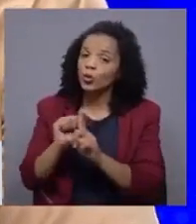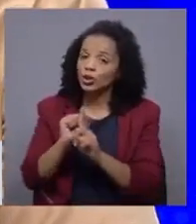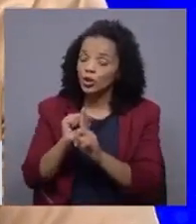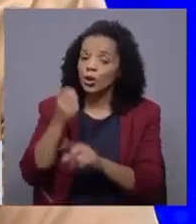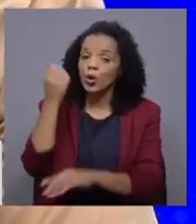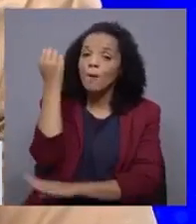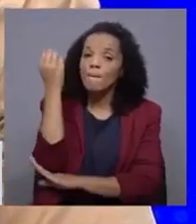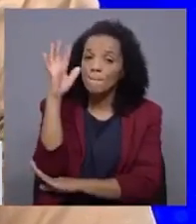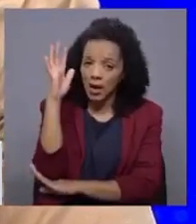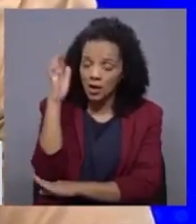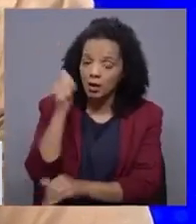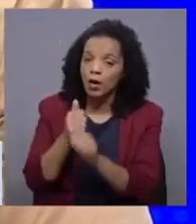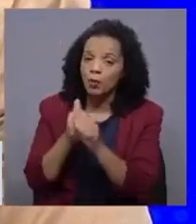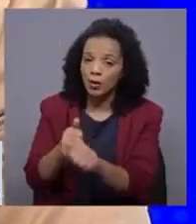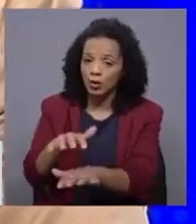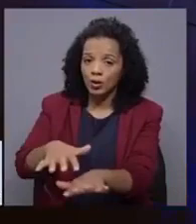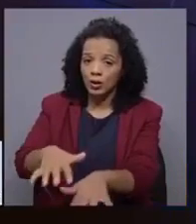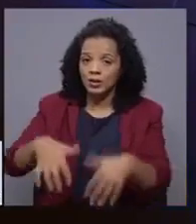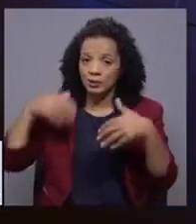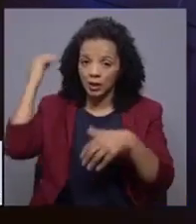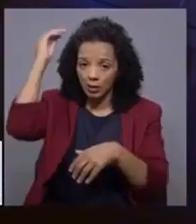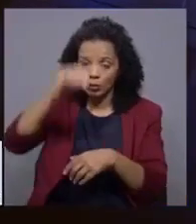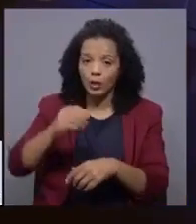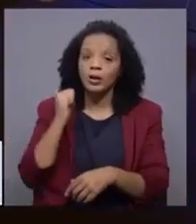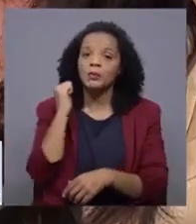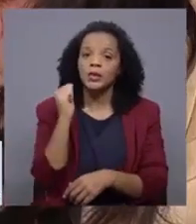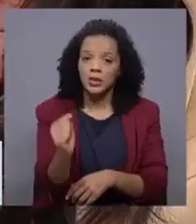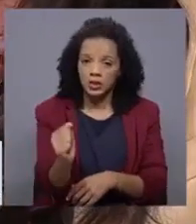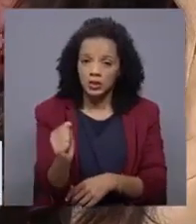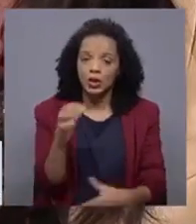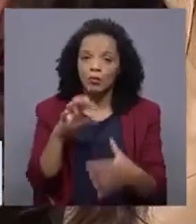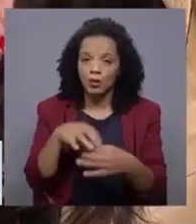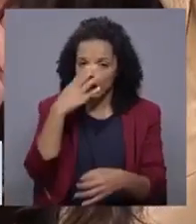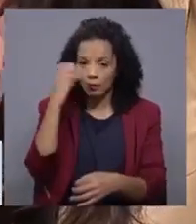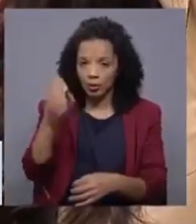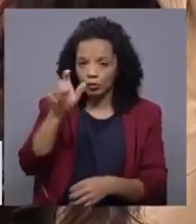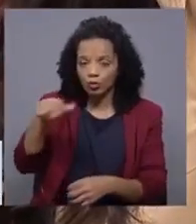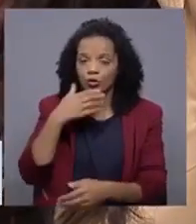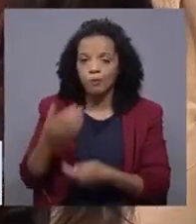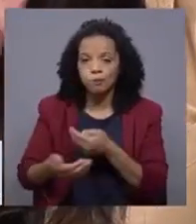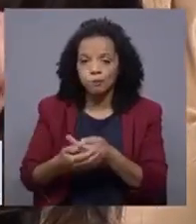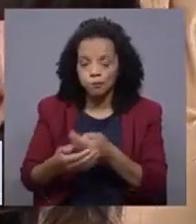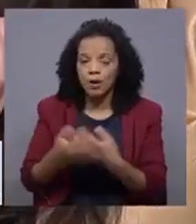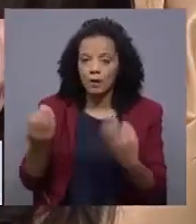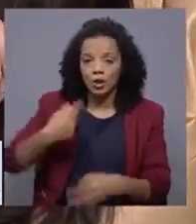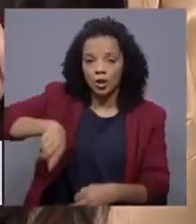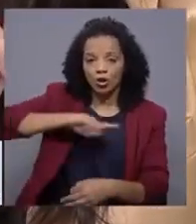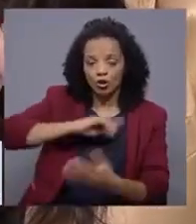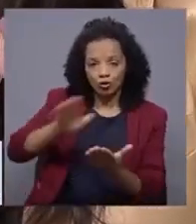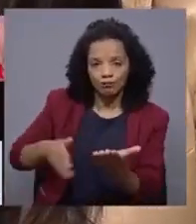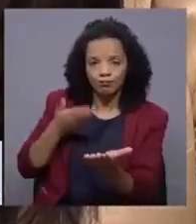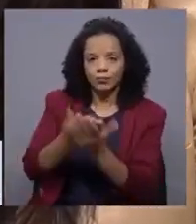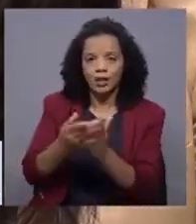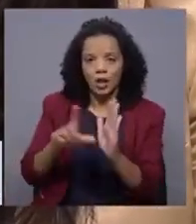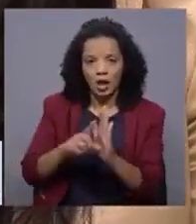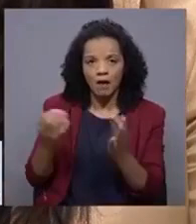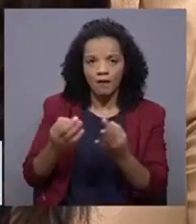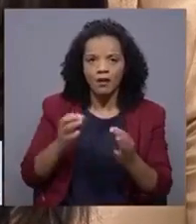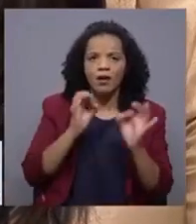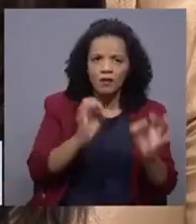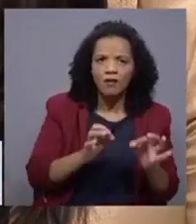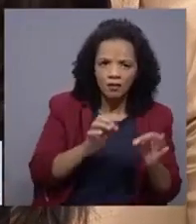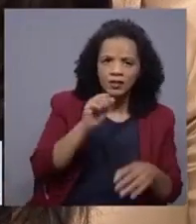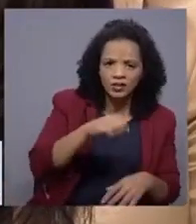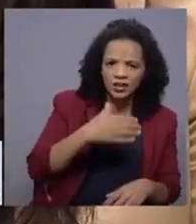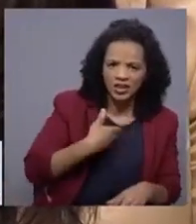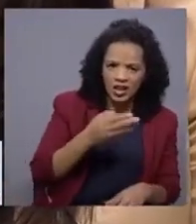O PAN acompanhou na Assembleia da República a criminalização do abandono de pessoas idosas. Aliás, apresentámos uma iniciativa legislativa. Votaram favoravelmente a proposta do CDS,